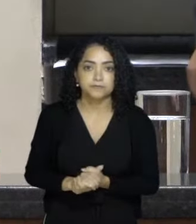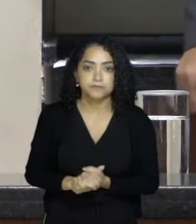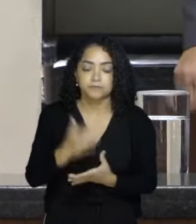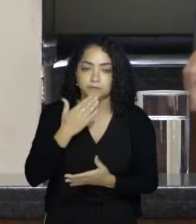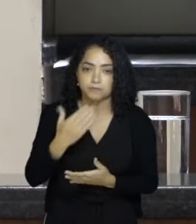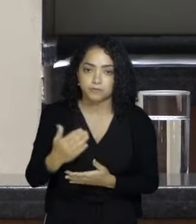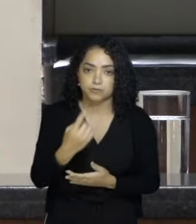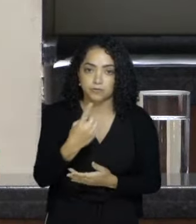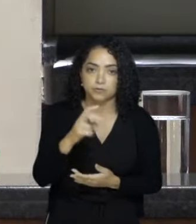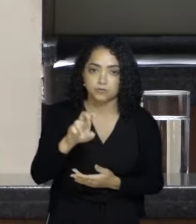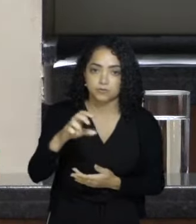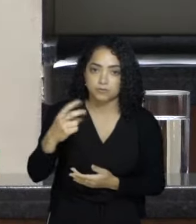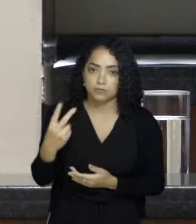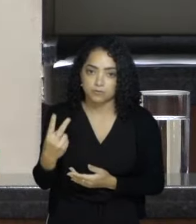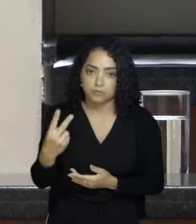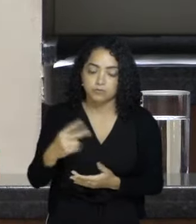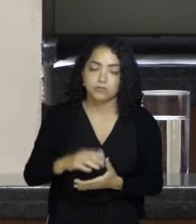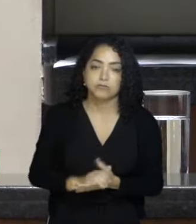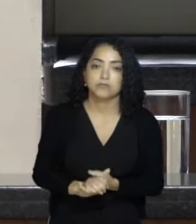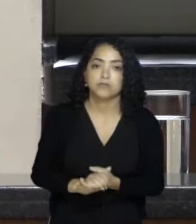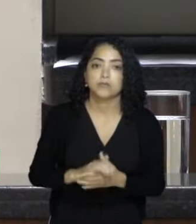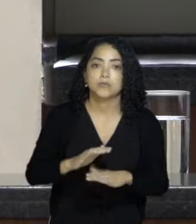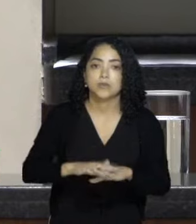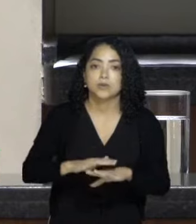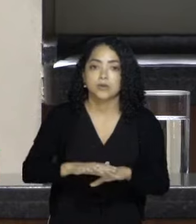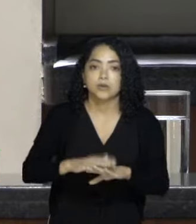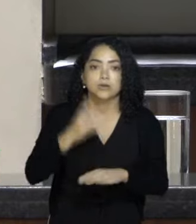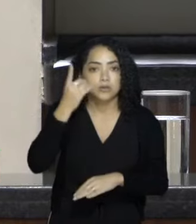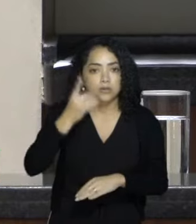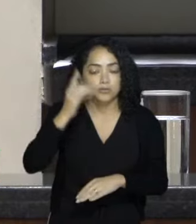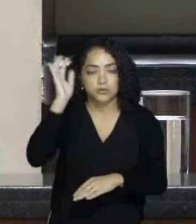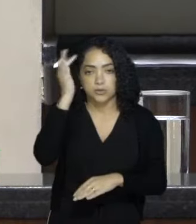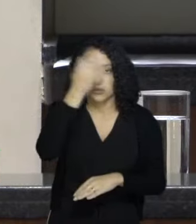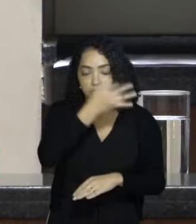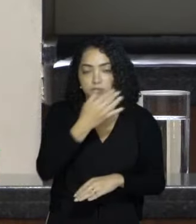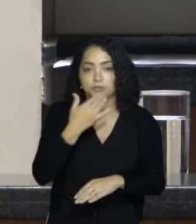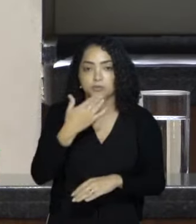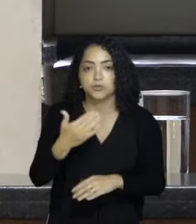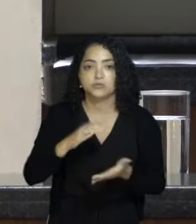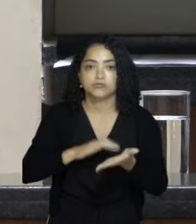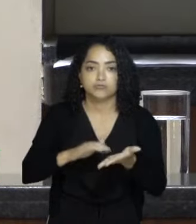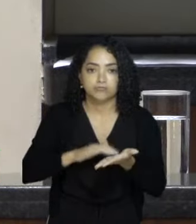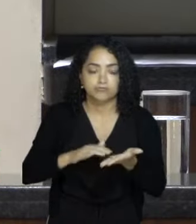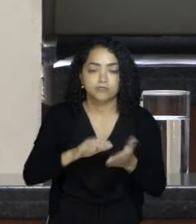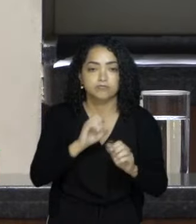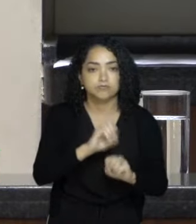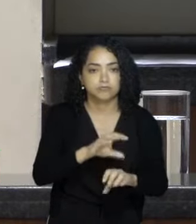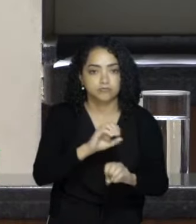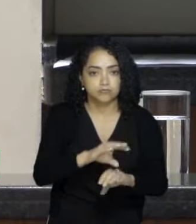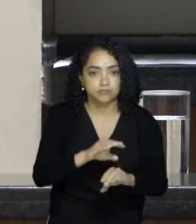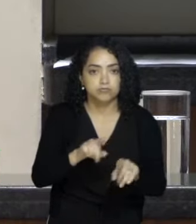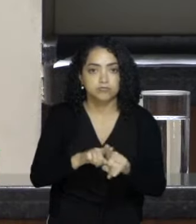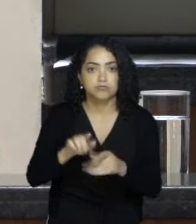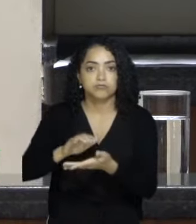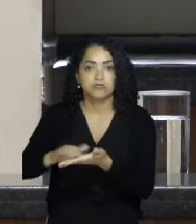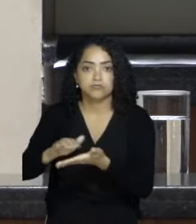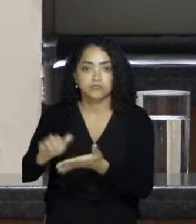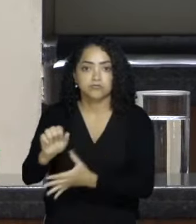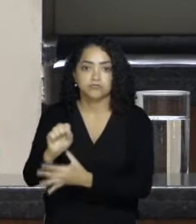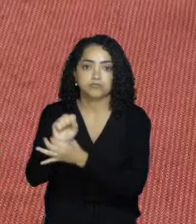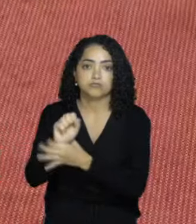informação 152/2023, autoria deputado Fabiano da Luz, solicitando ao secretário de Estado da Educação e ao secretário de Estado de Segurança